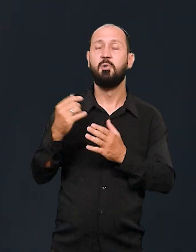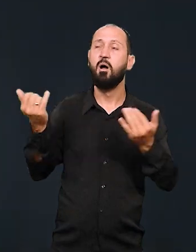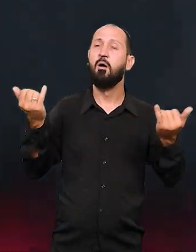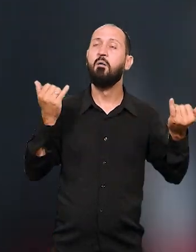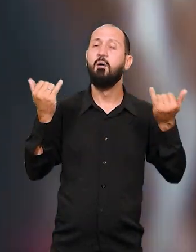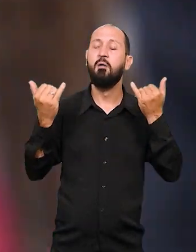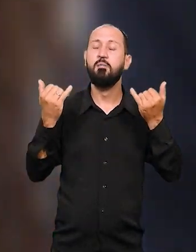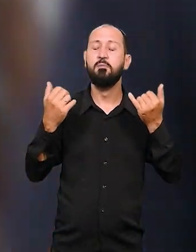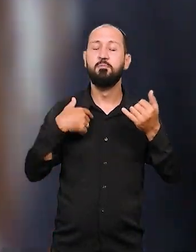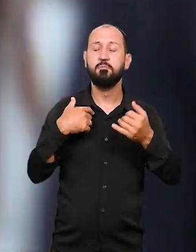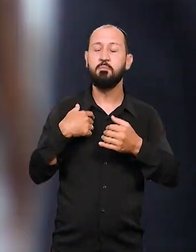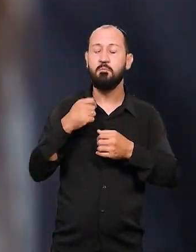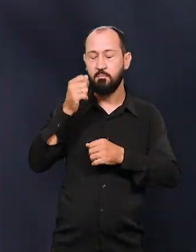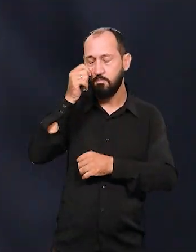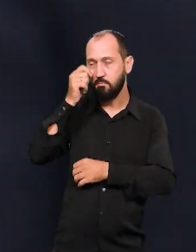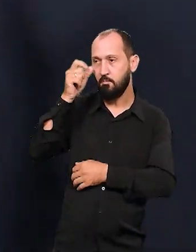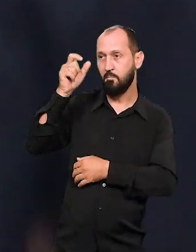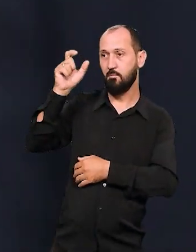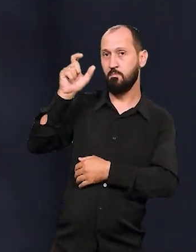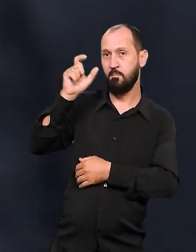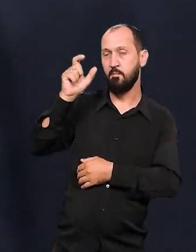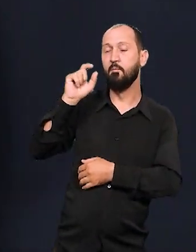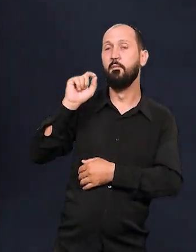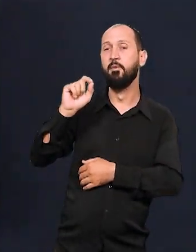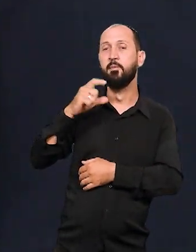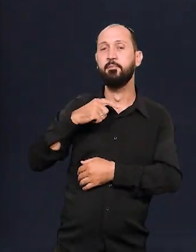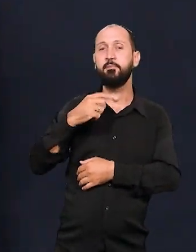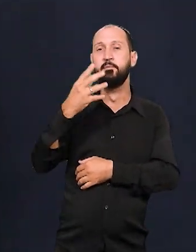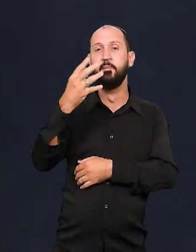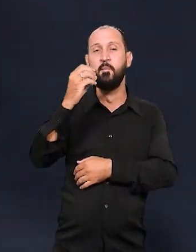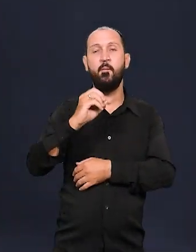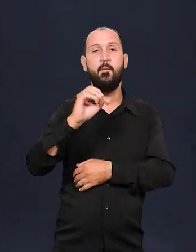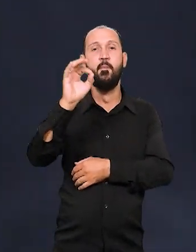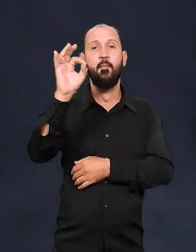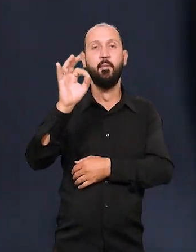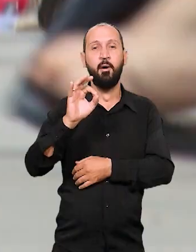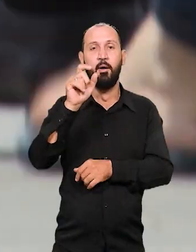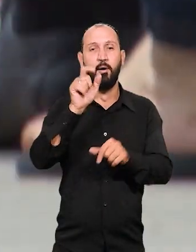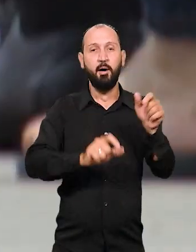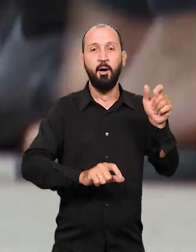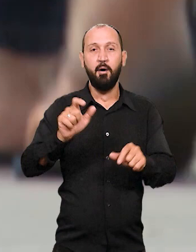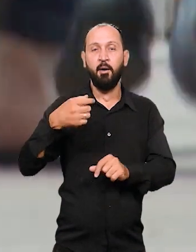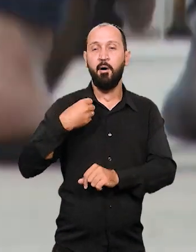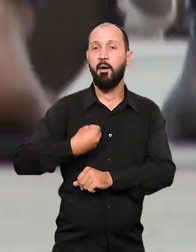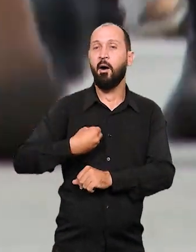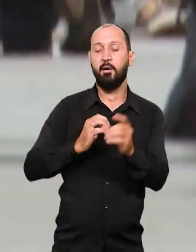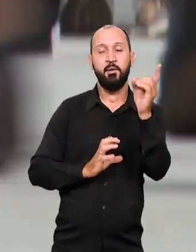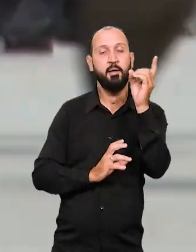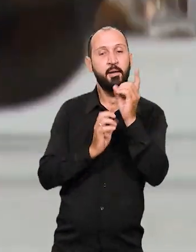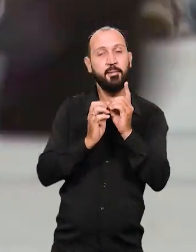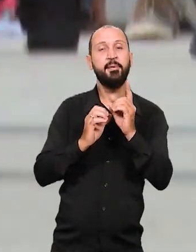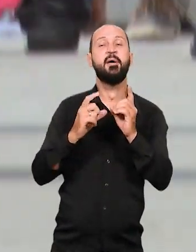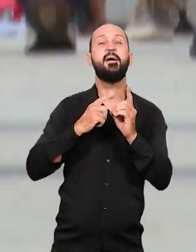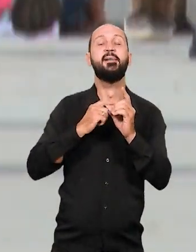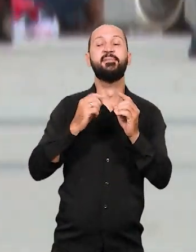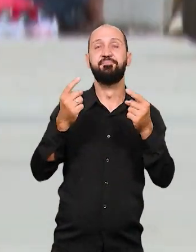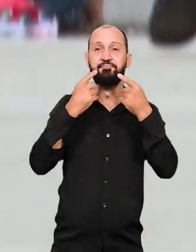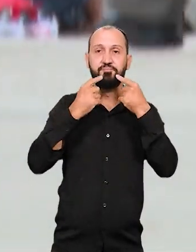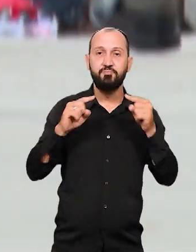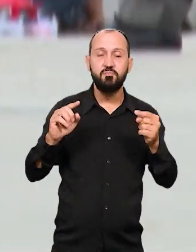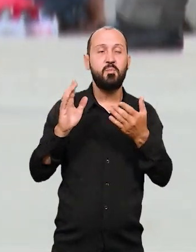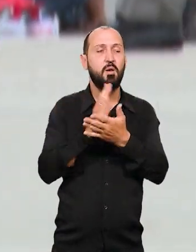um dado recente que chamou muito a atenção, é que 40% das pessoas vivendo com